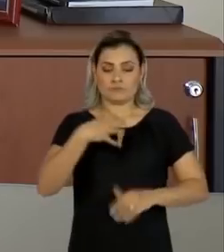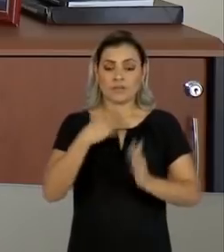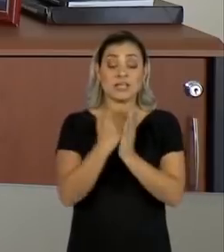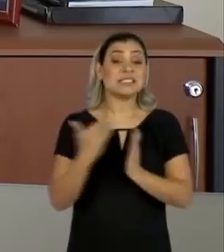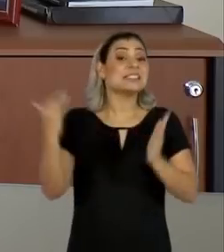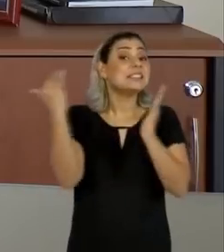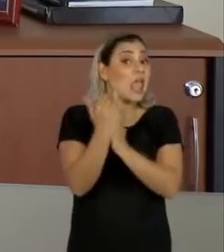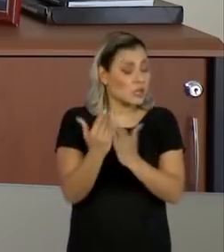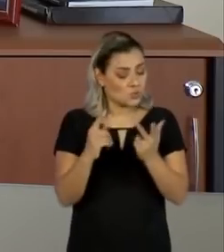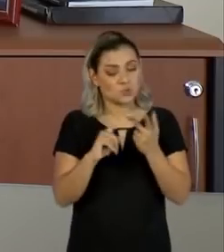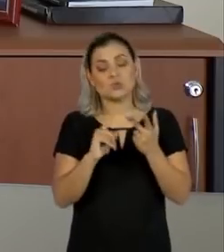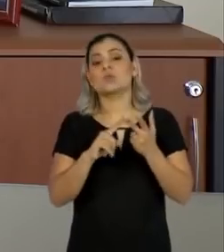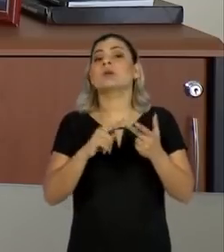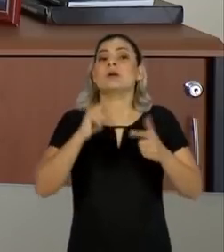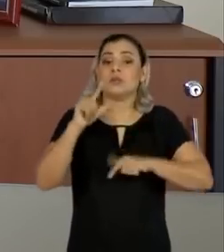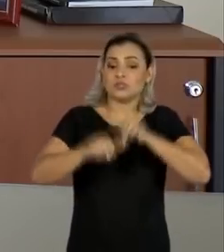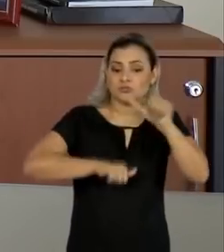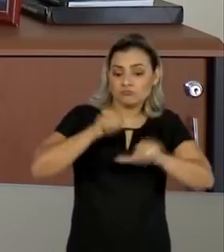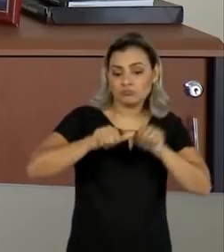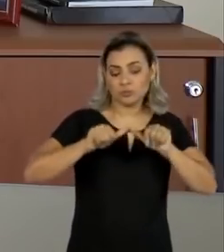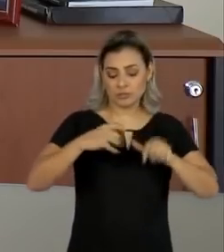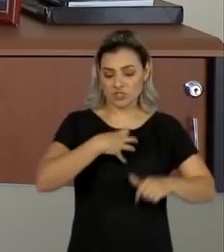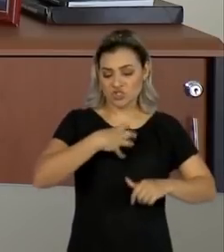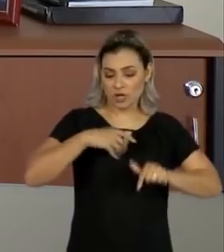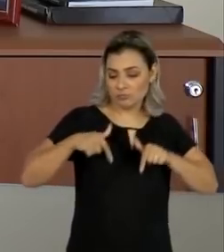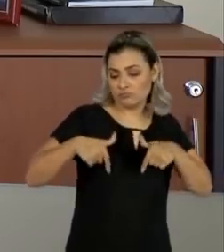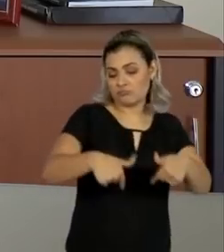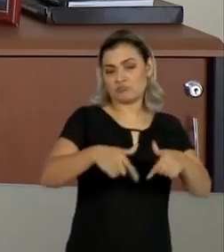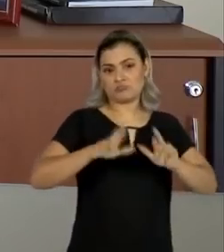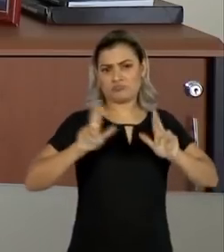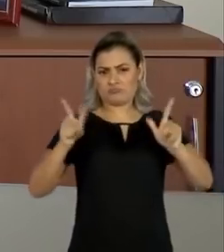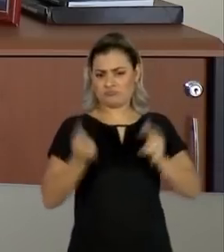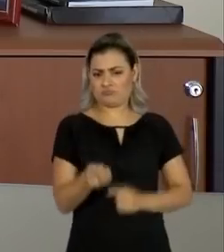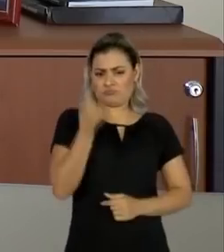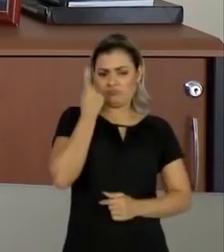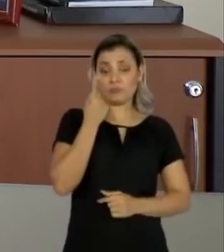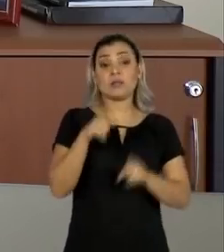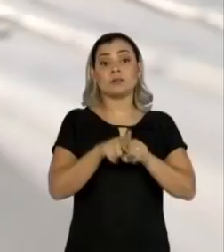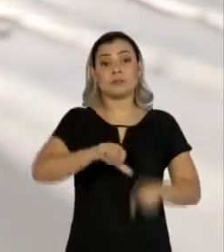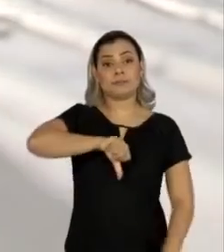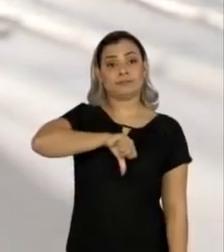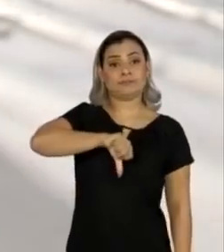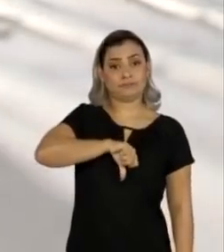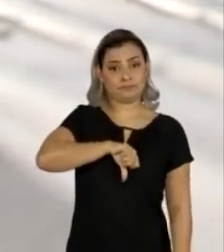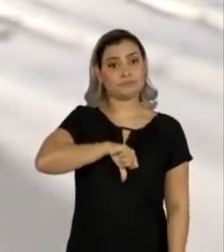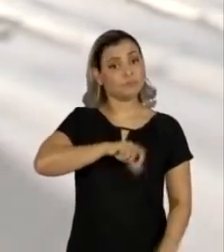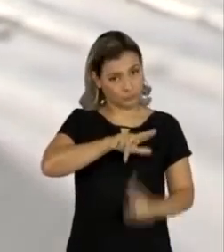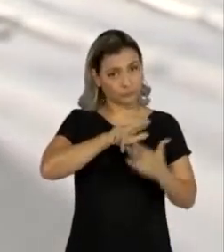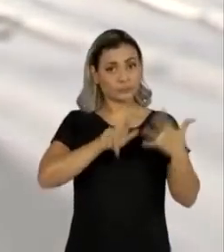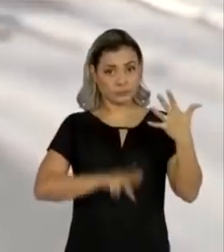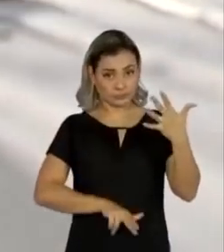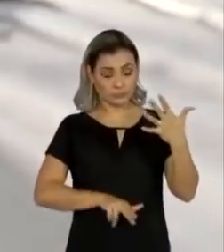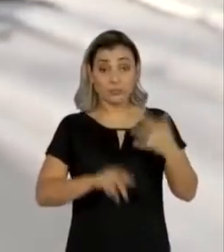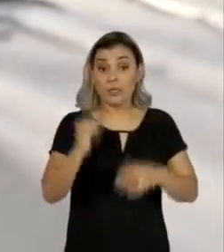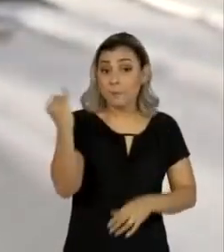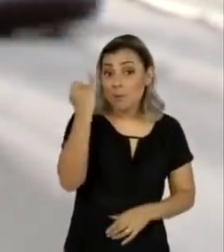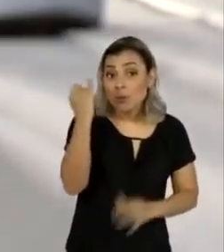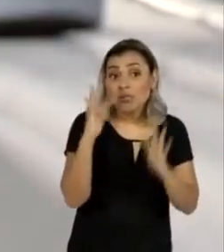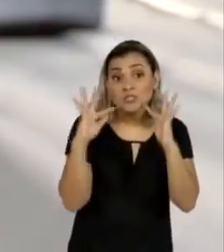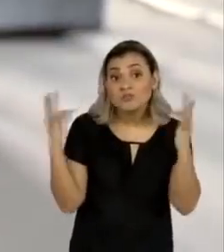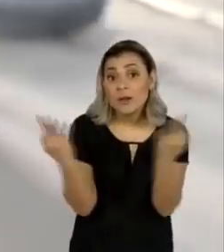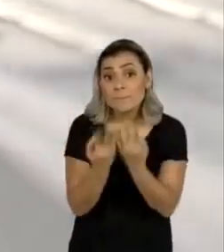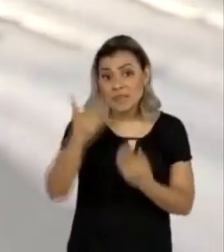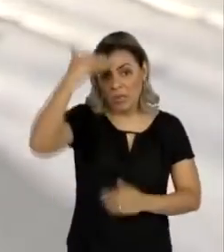comportamentais importantes, atitudes diferentes e autoestima baixa. Também é importante que a família não